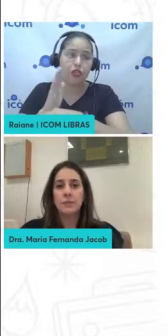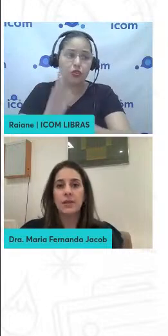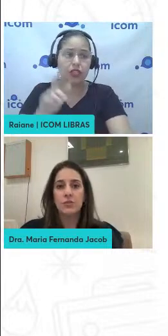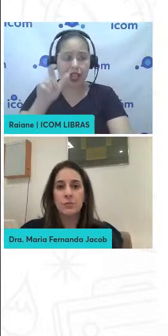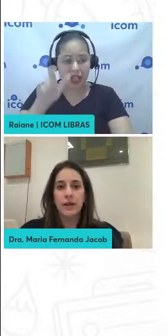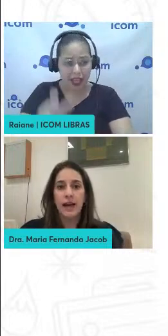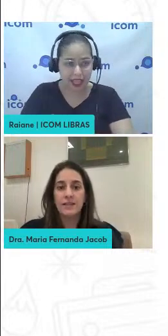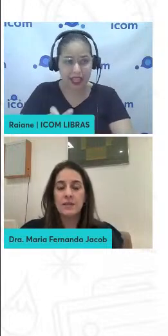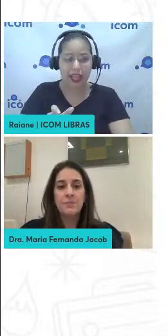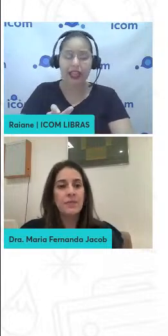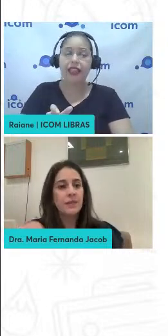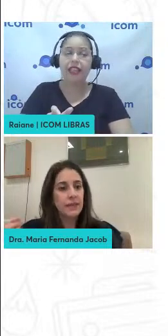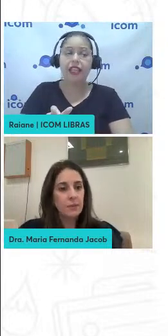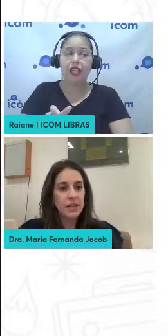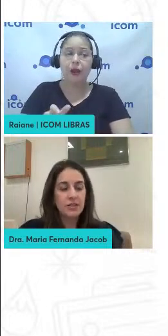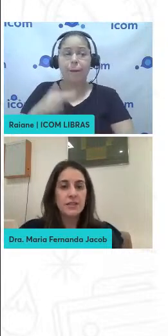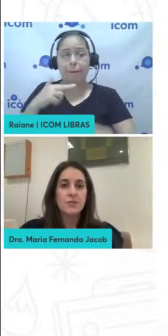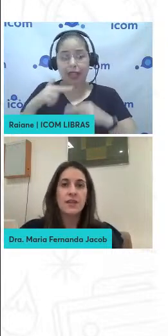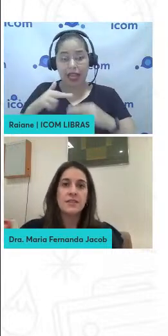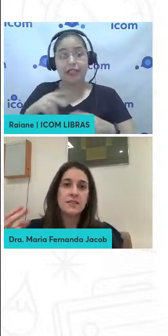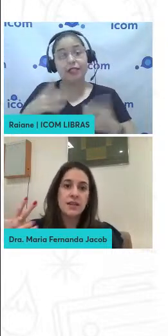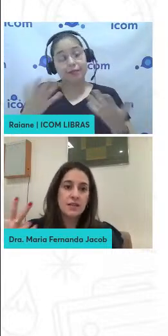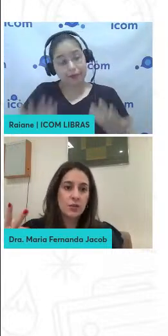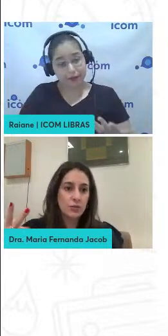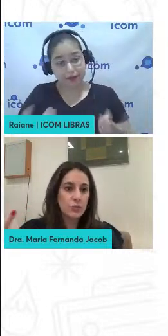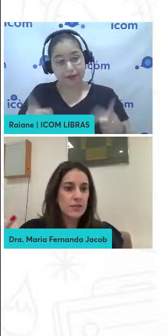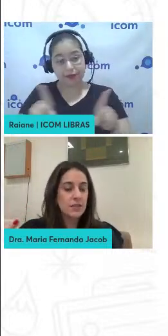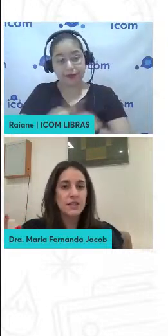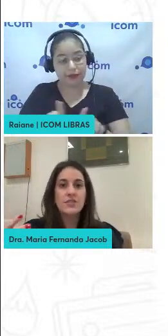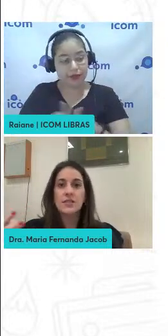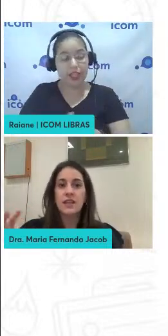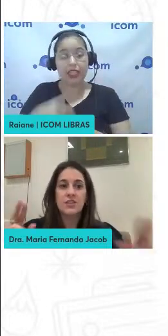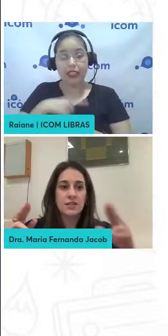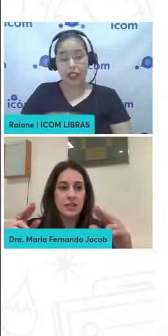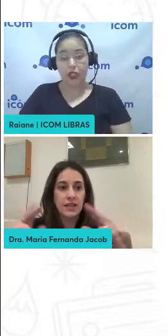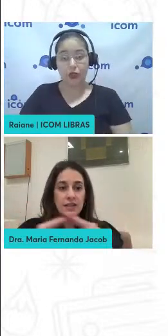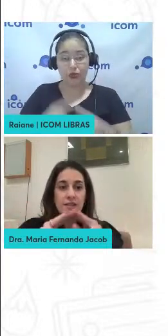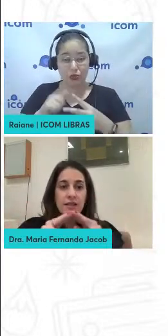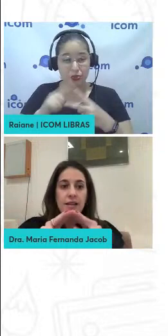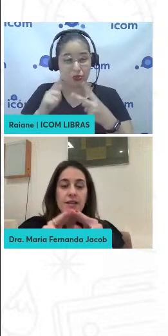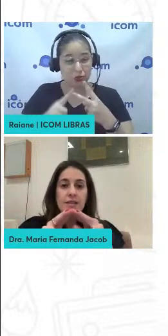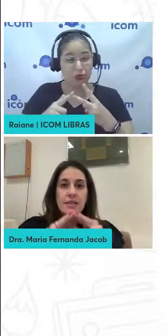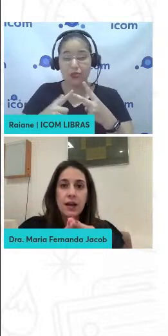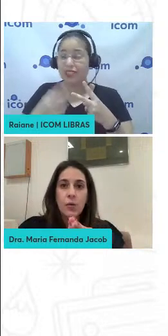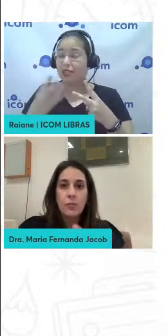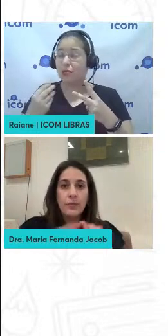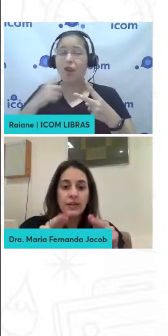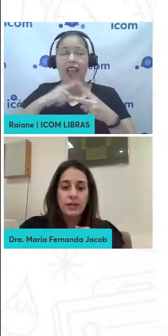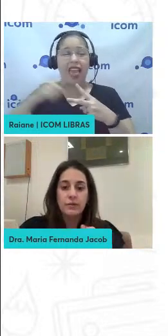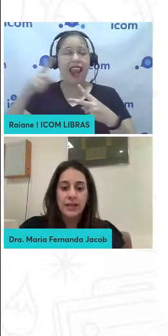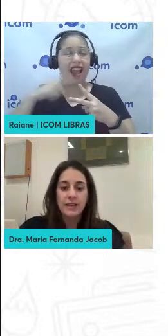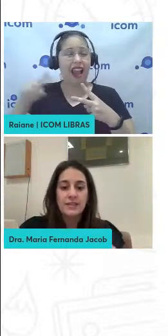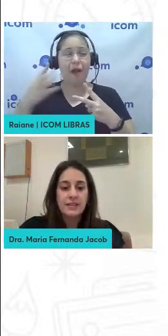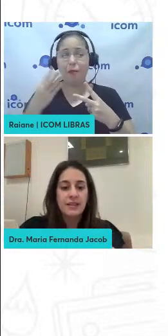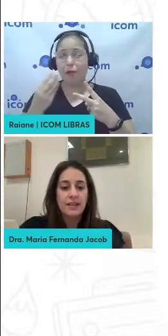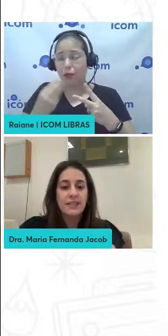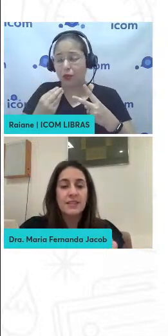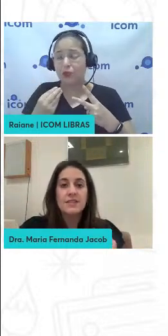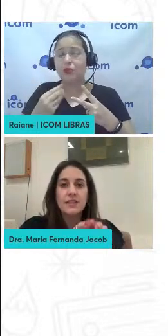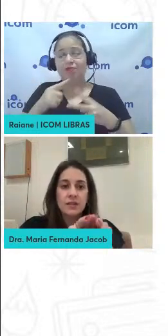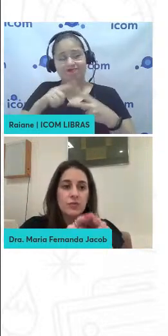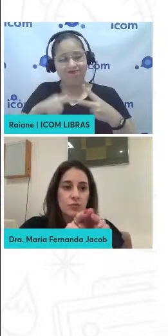o tratamento de Pilates. Na maioria das vezes, são duas grandes queixas e que elas se acompanham,